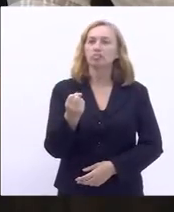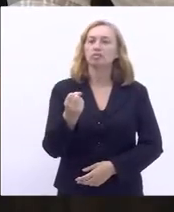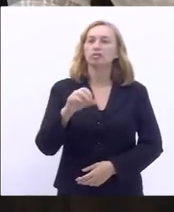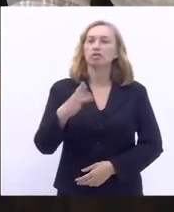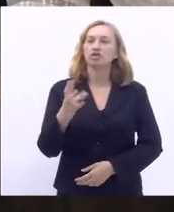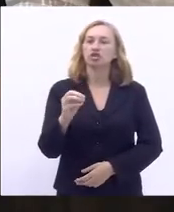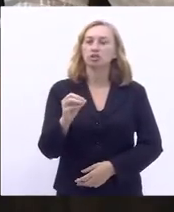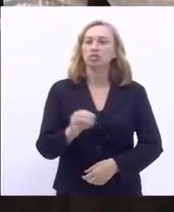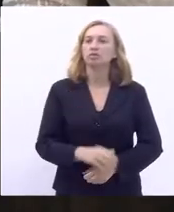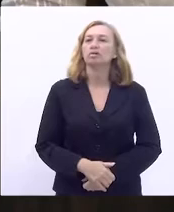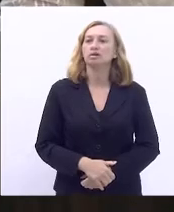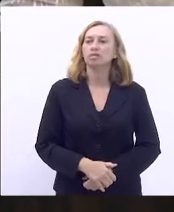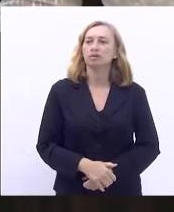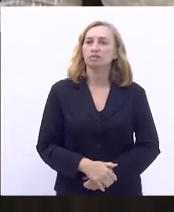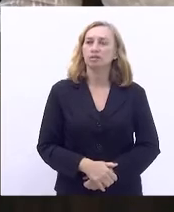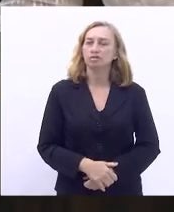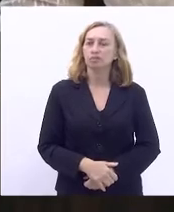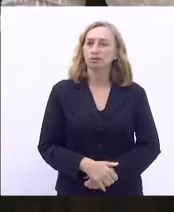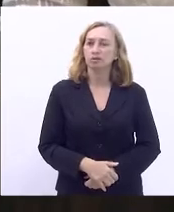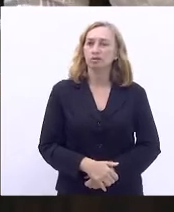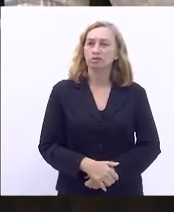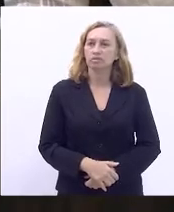Deputado Chico Machado.